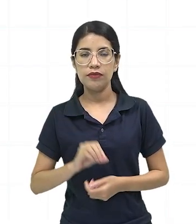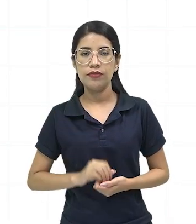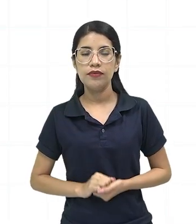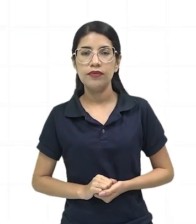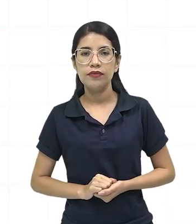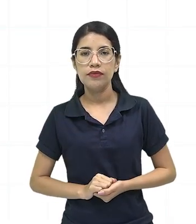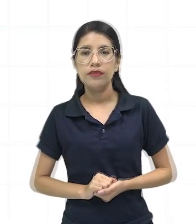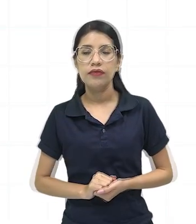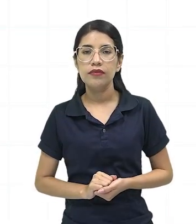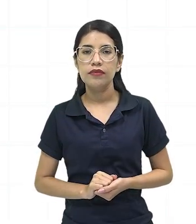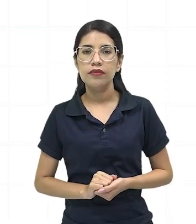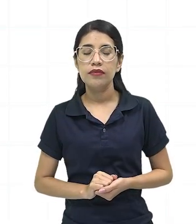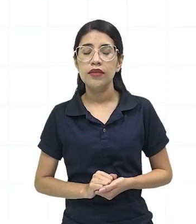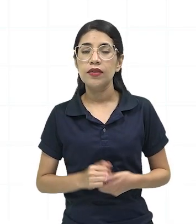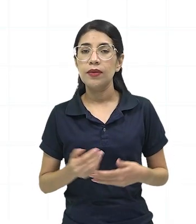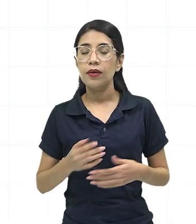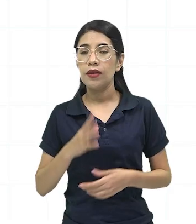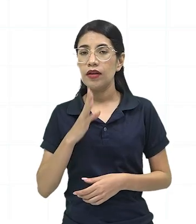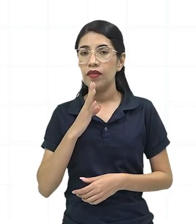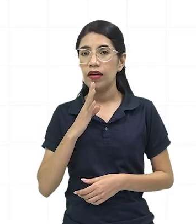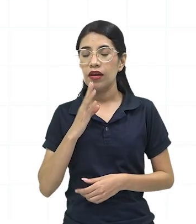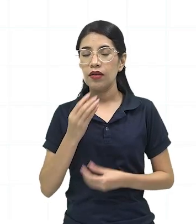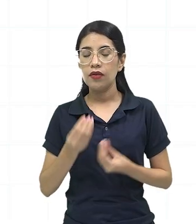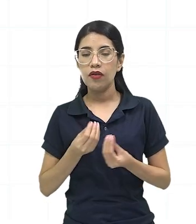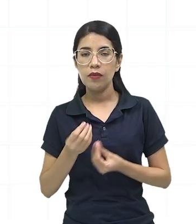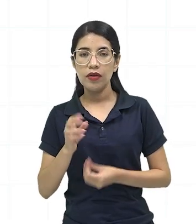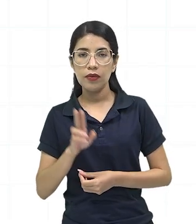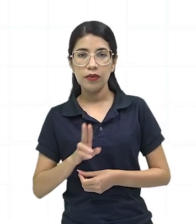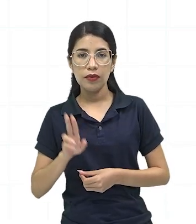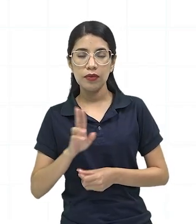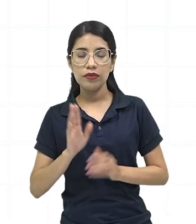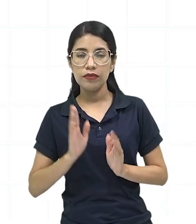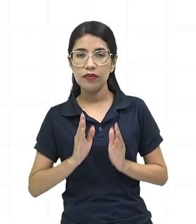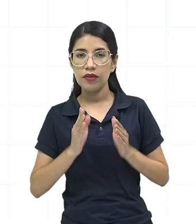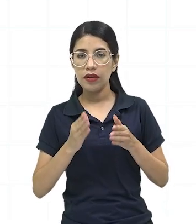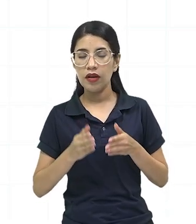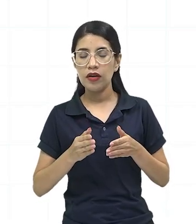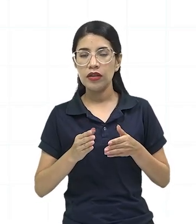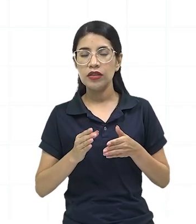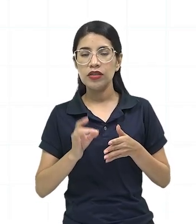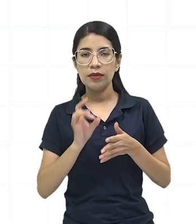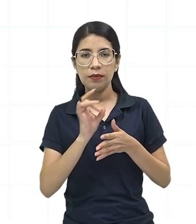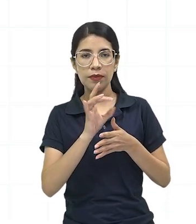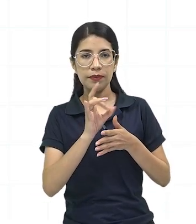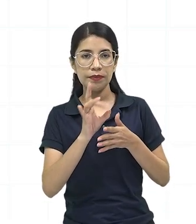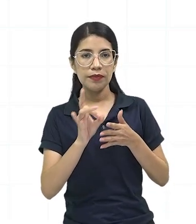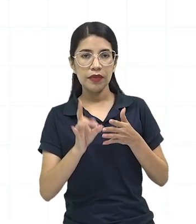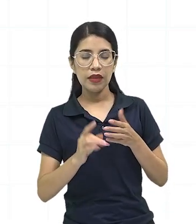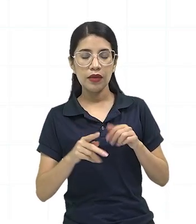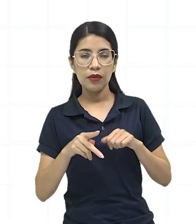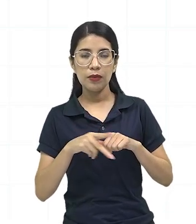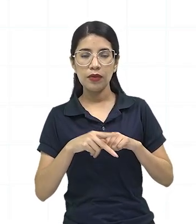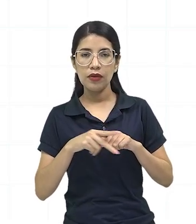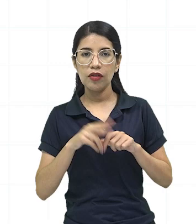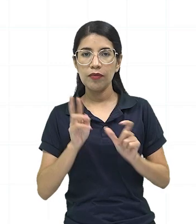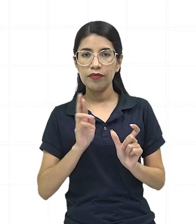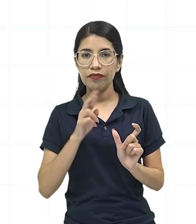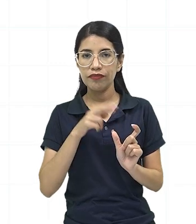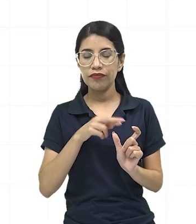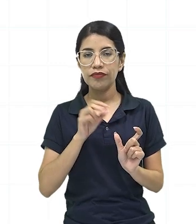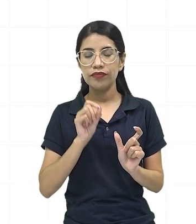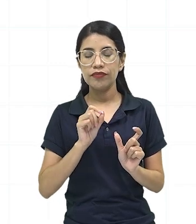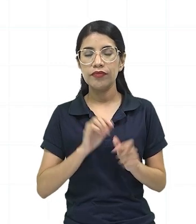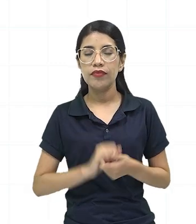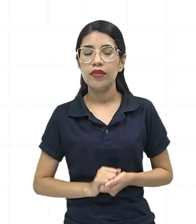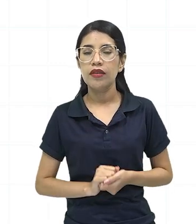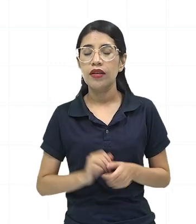olha só, vamos conhecer o uso específico de cada um dos pronomes relativos. Então, o primeiro pronome